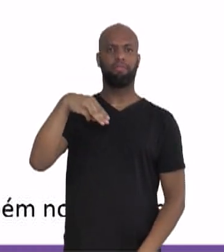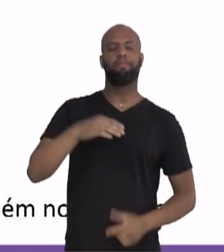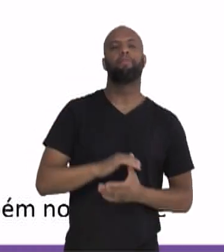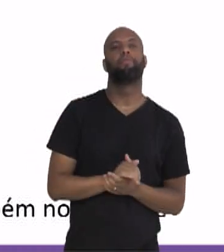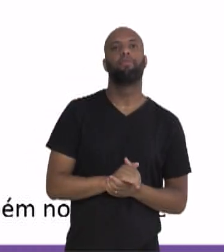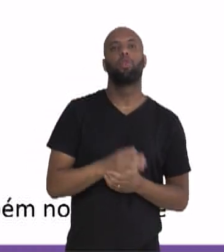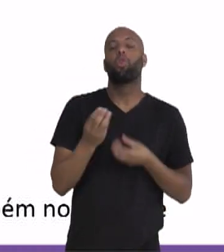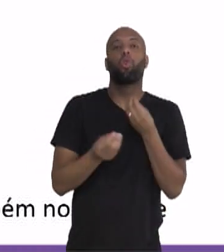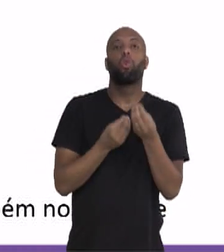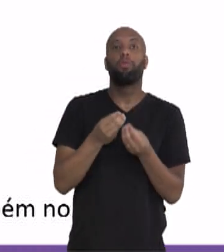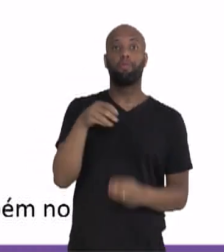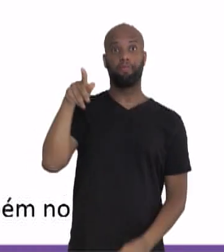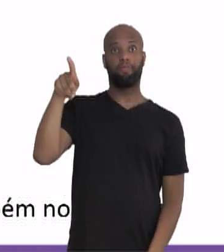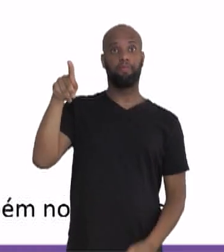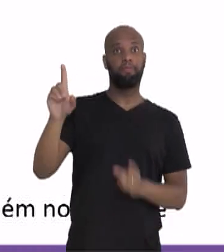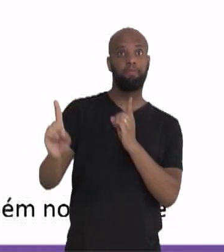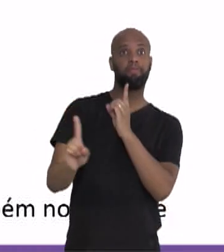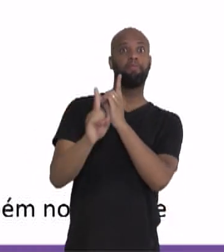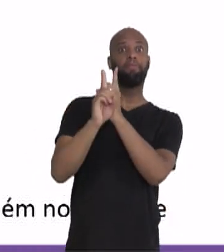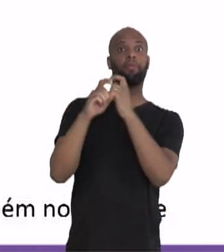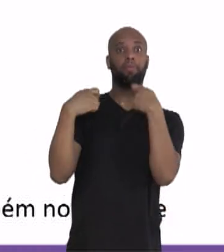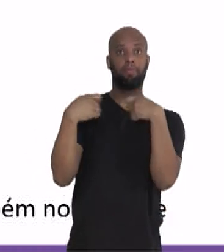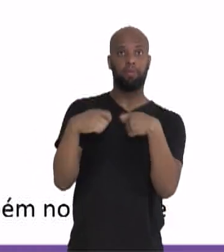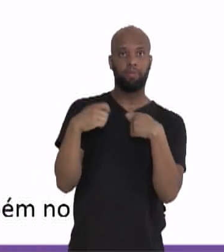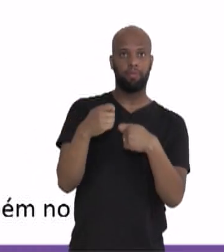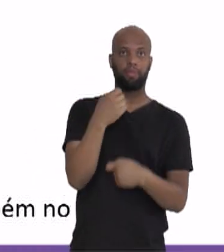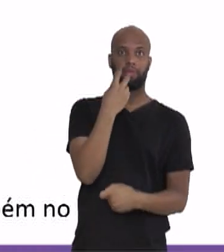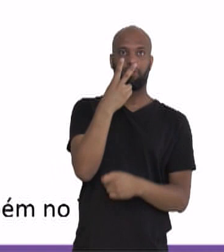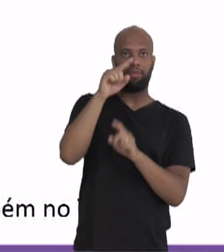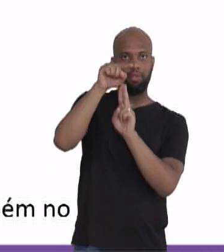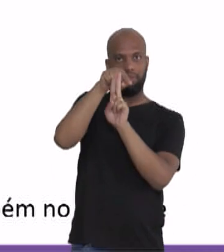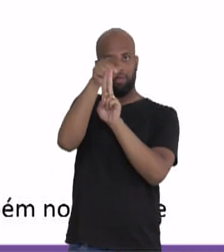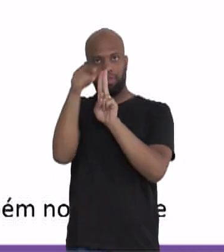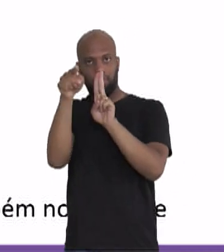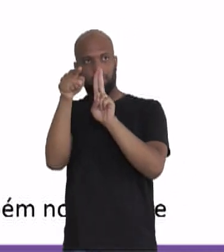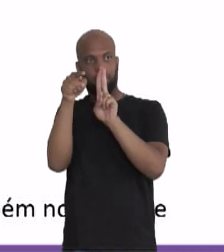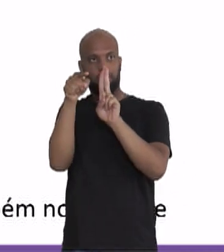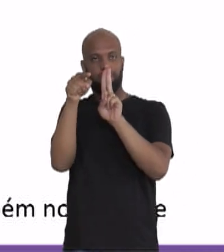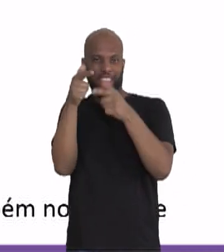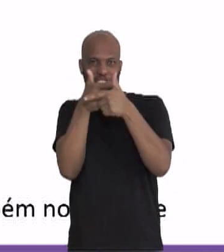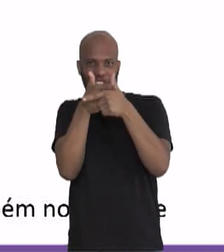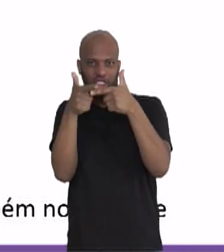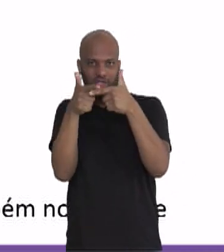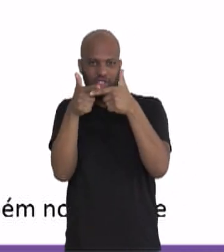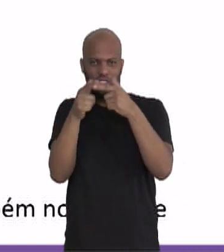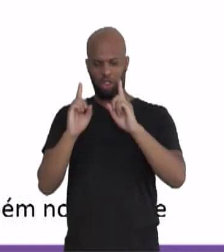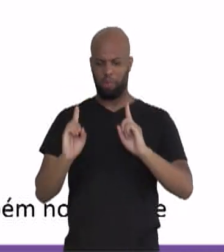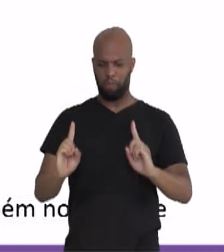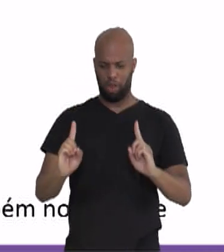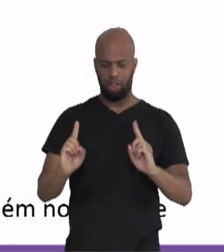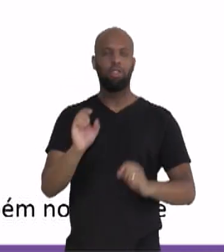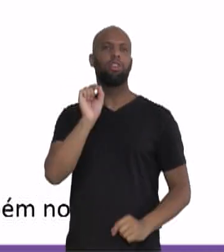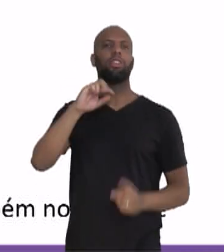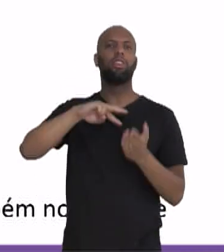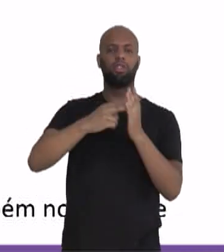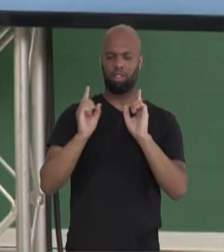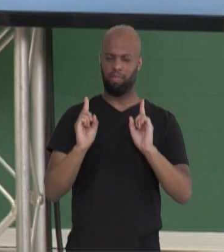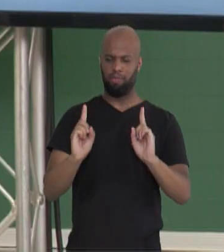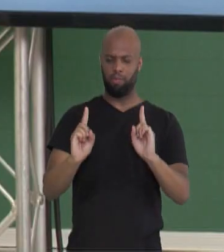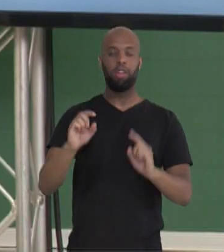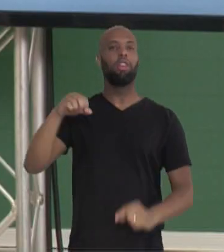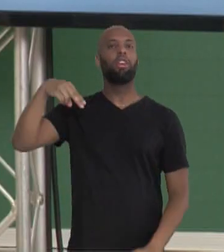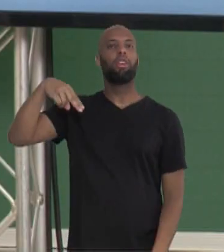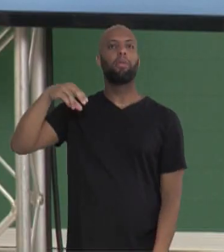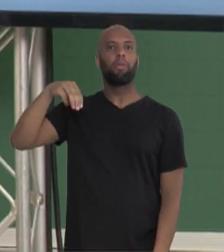para calcular o período, a gente sempre vai pegar 2π dividido pelo módulo. O que significa módulo? É independente